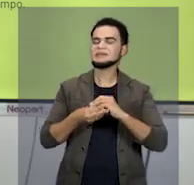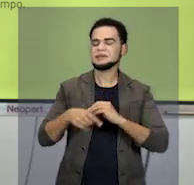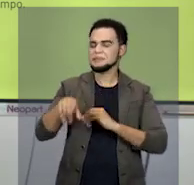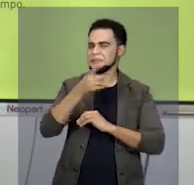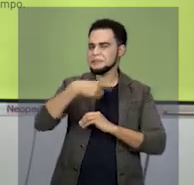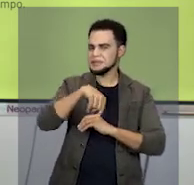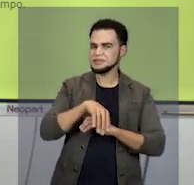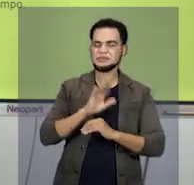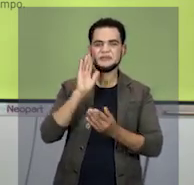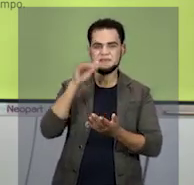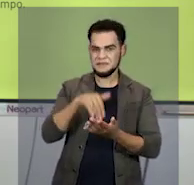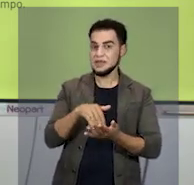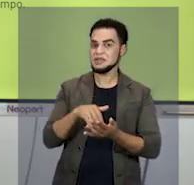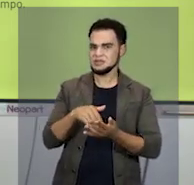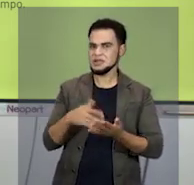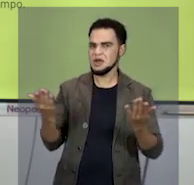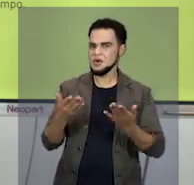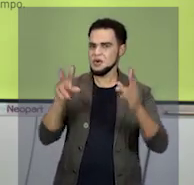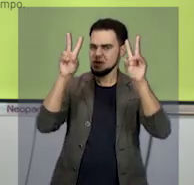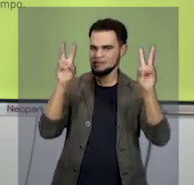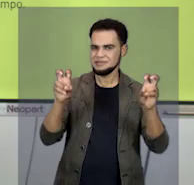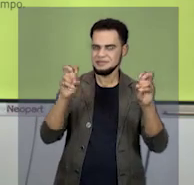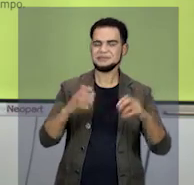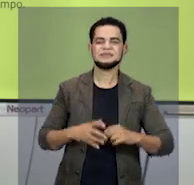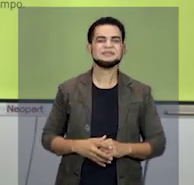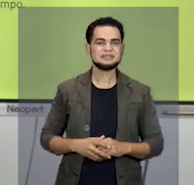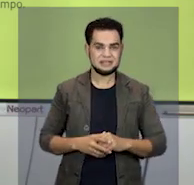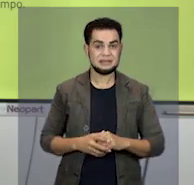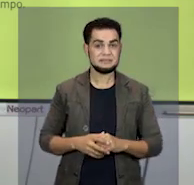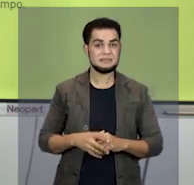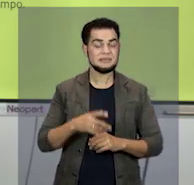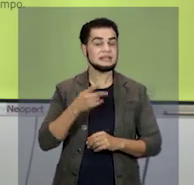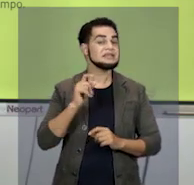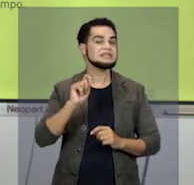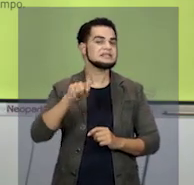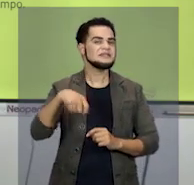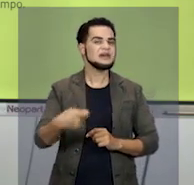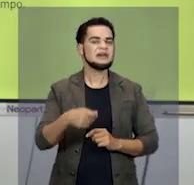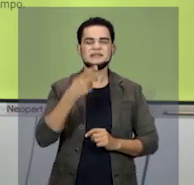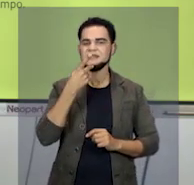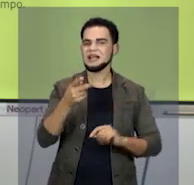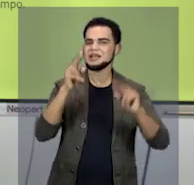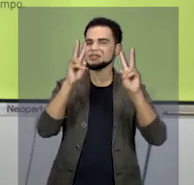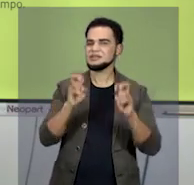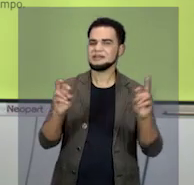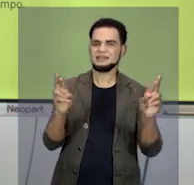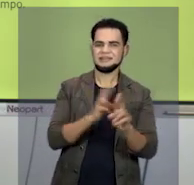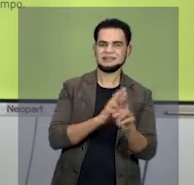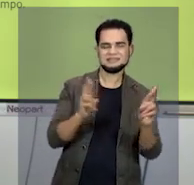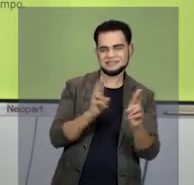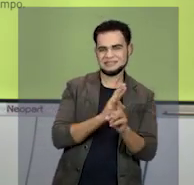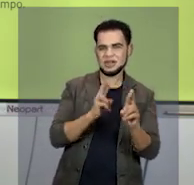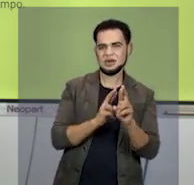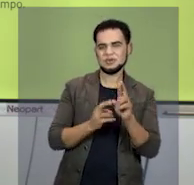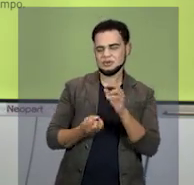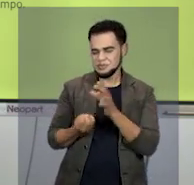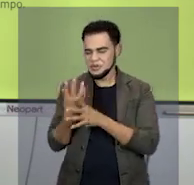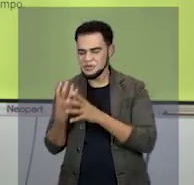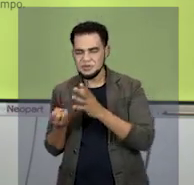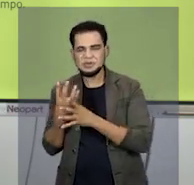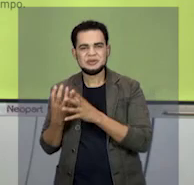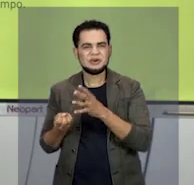fechar em relação a hoje a nossa temática, né, ou seja, falar dessa relação do proprietário, né, do produtor,